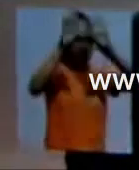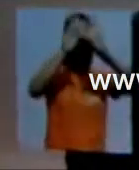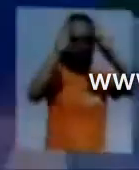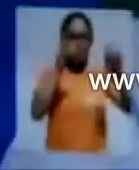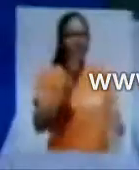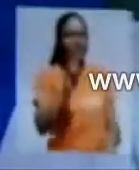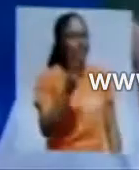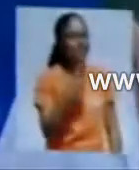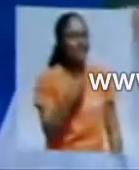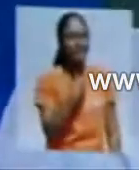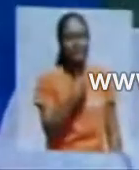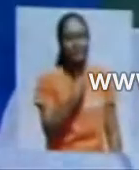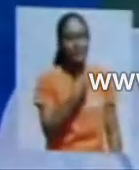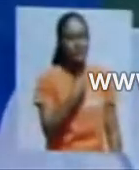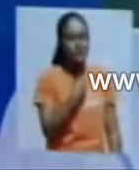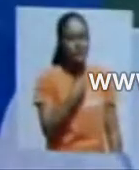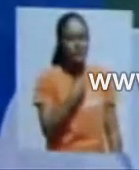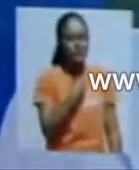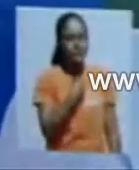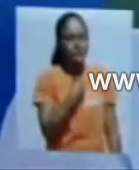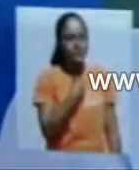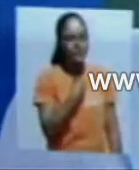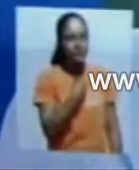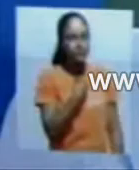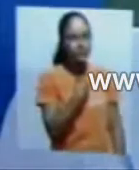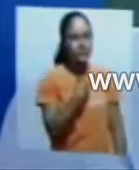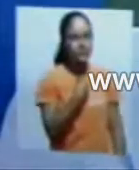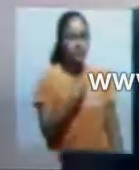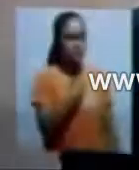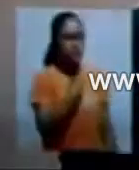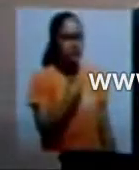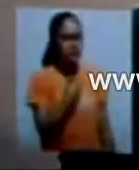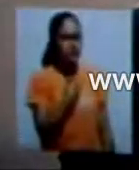ou tem que pôr aquele outro carimbo.